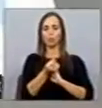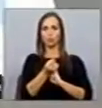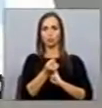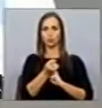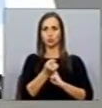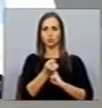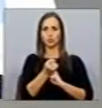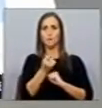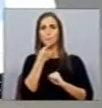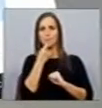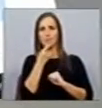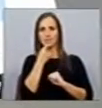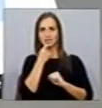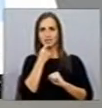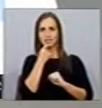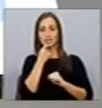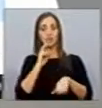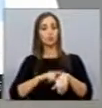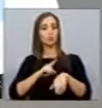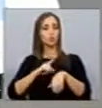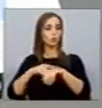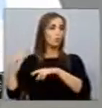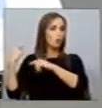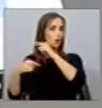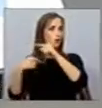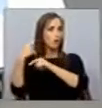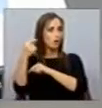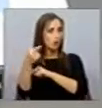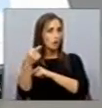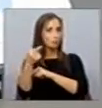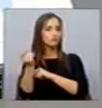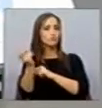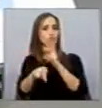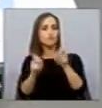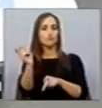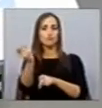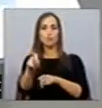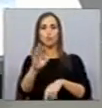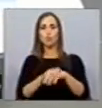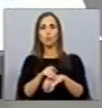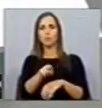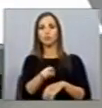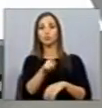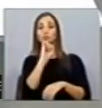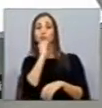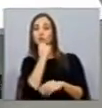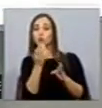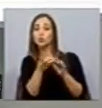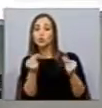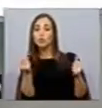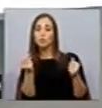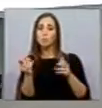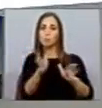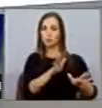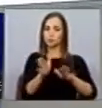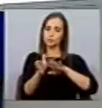de pedras, que, no fundo, ao longo do tempo, vieram a aparecer naquela zona. Portanto, um mistério mais ou menos resolvido na Lua de Phobos. Vamos então